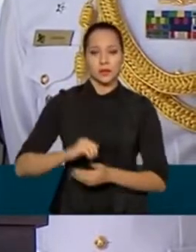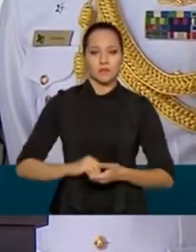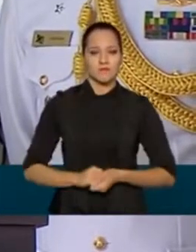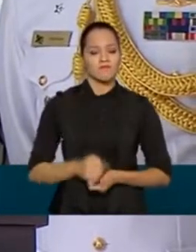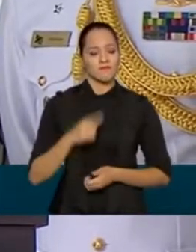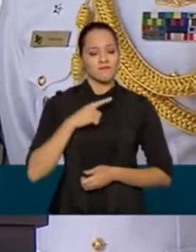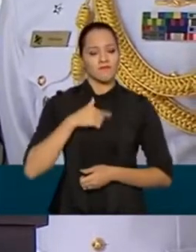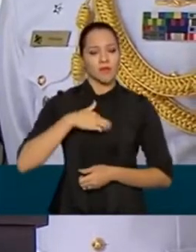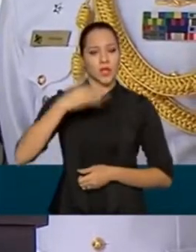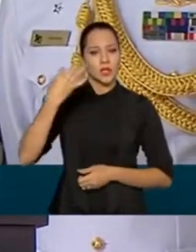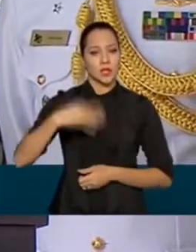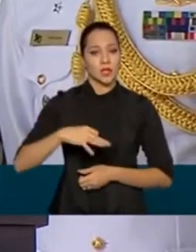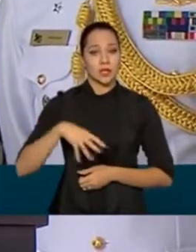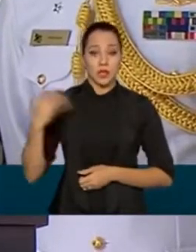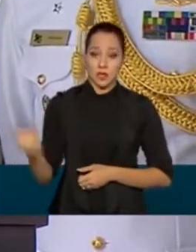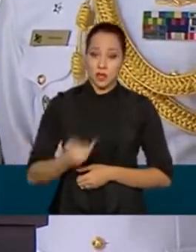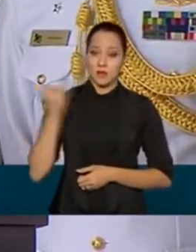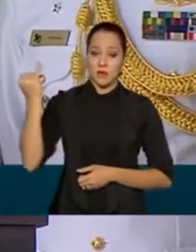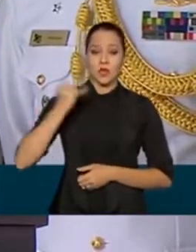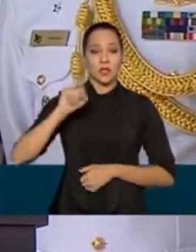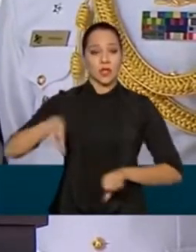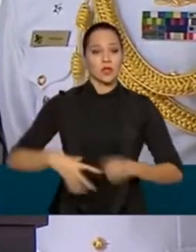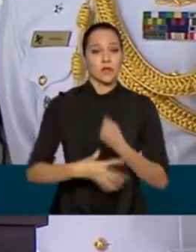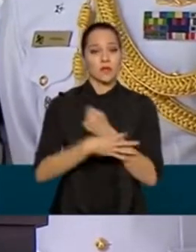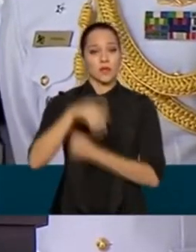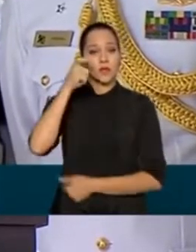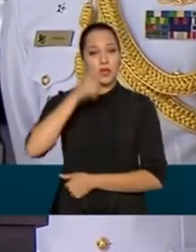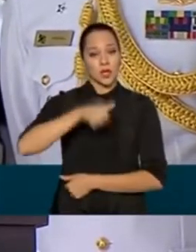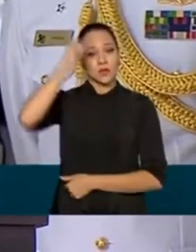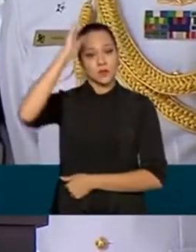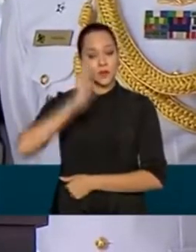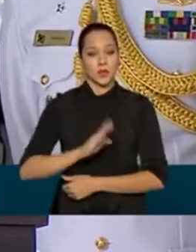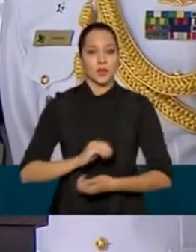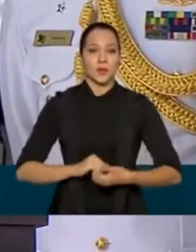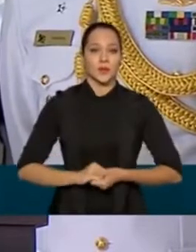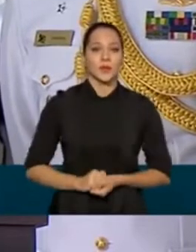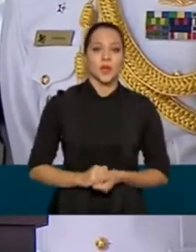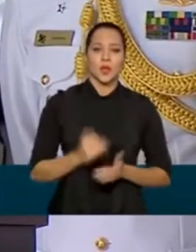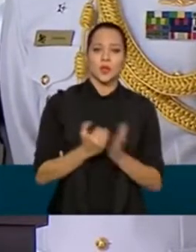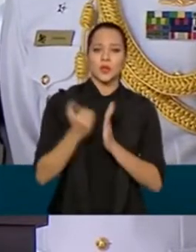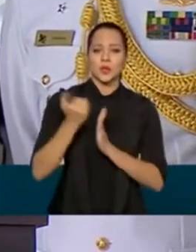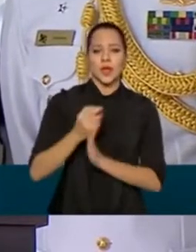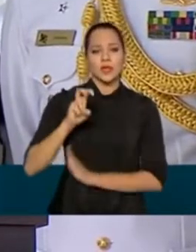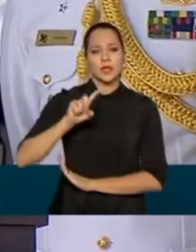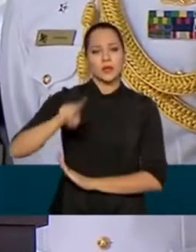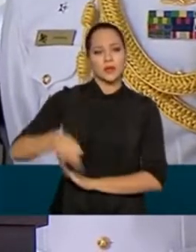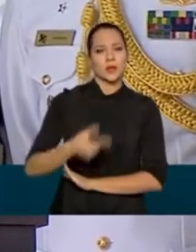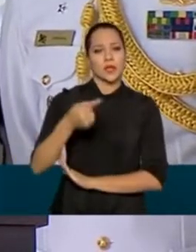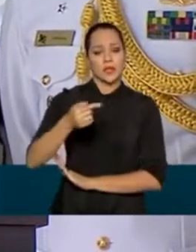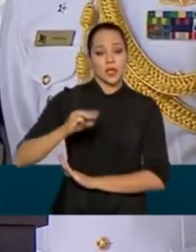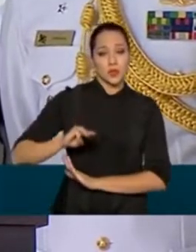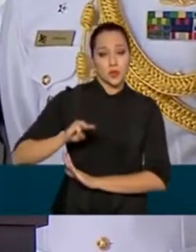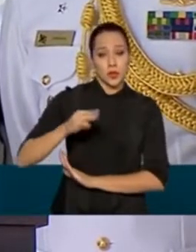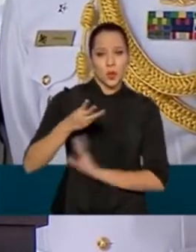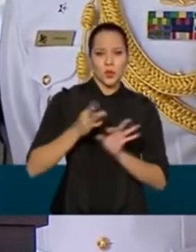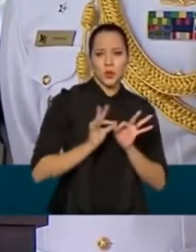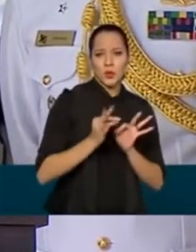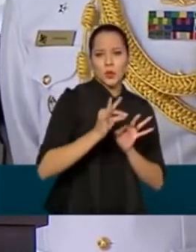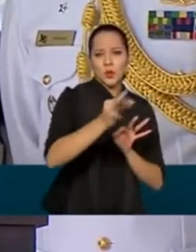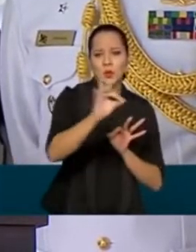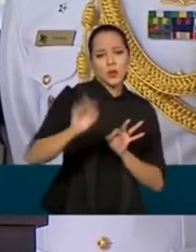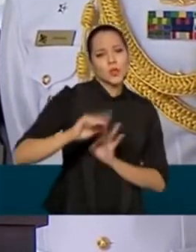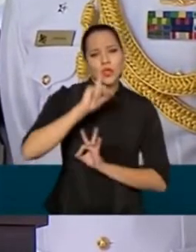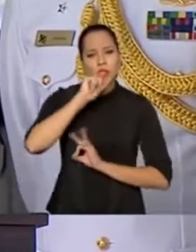firme convicção da importância para a defesa dos interesses do Brasil, nos mais de 5,7 milhões de quilômetros quadrados de